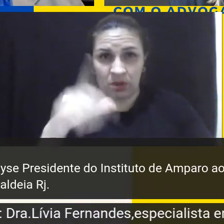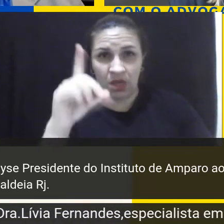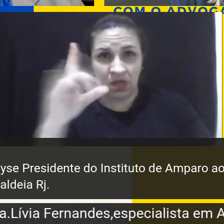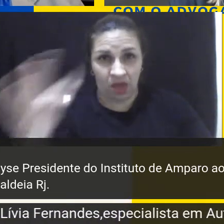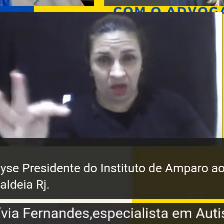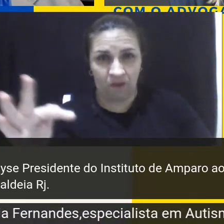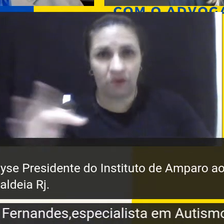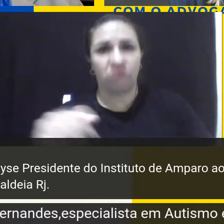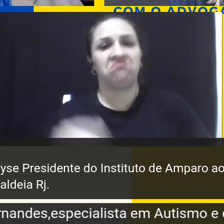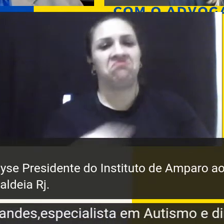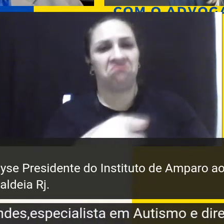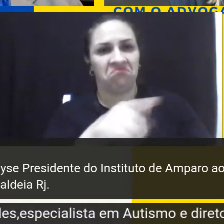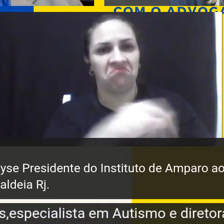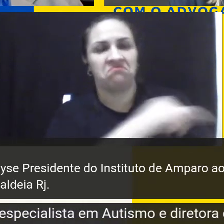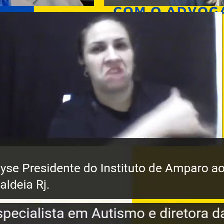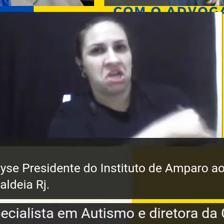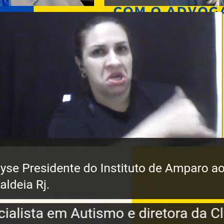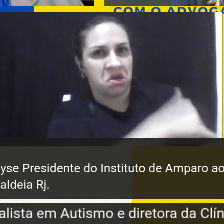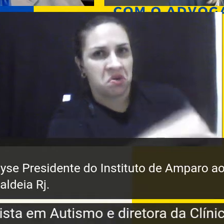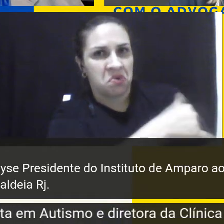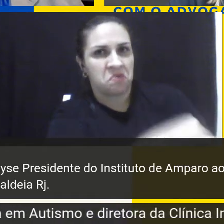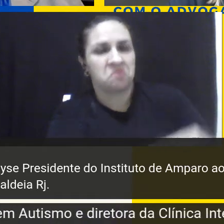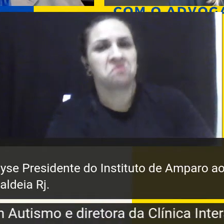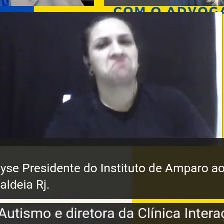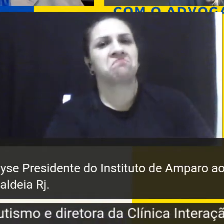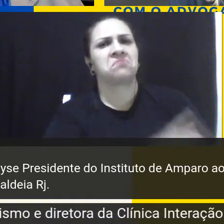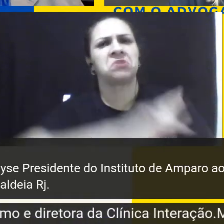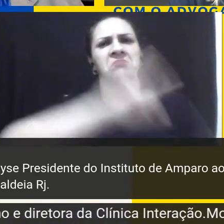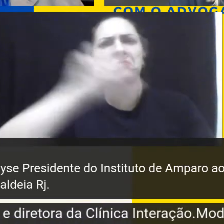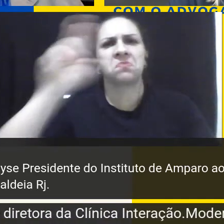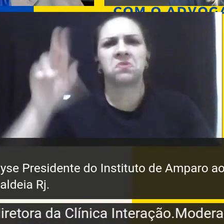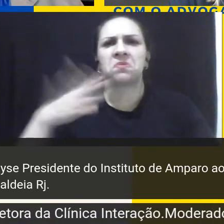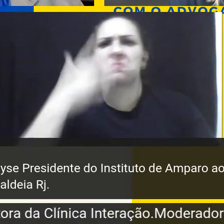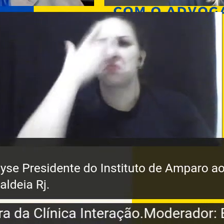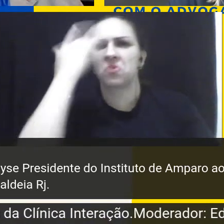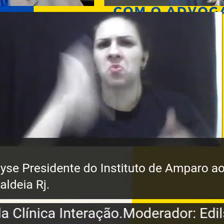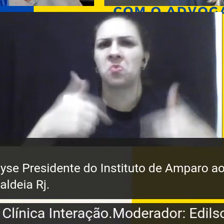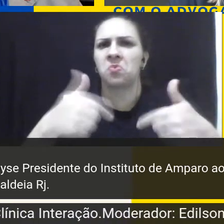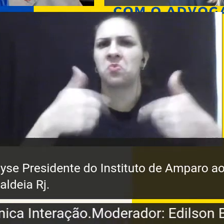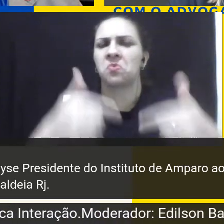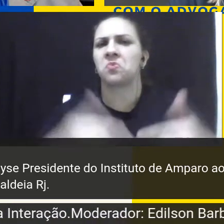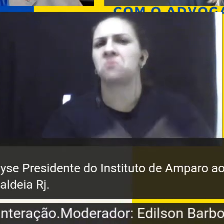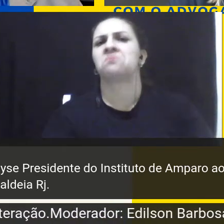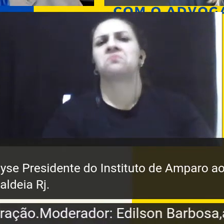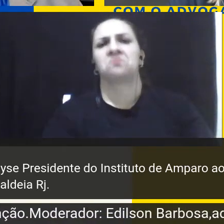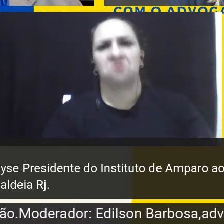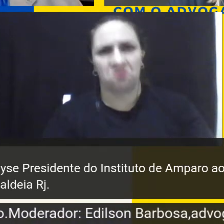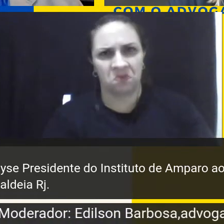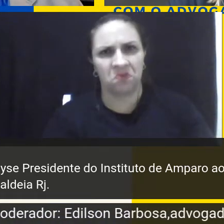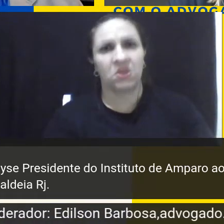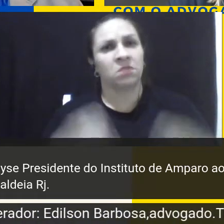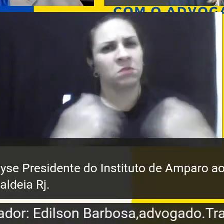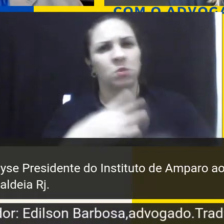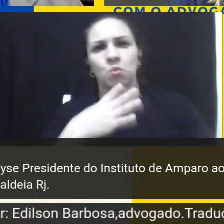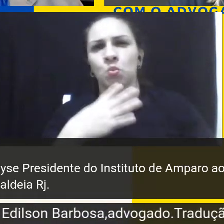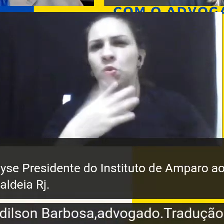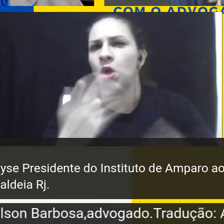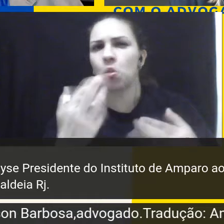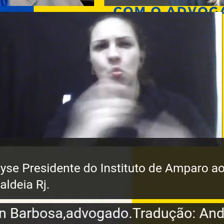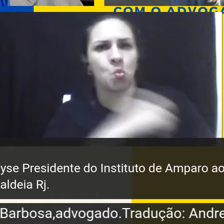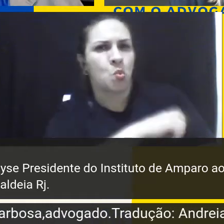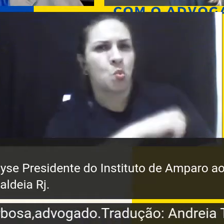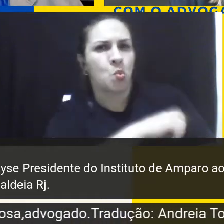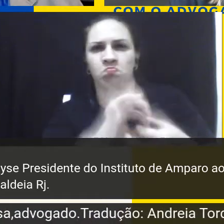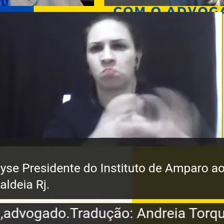a Deise também, lá em São Pedro da Aldeia, e tantos outros aqui no DF, tantos outros Brasil afora, que, igual a Interação, não